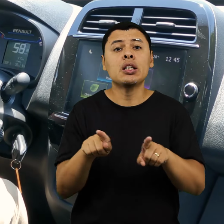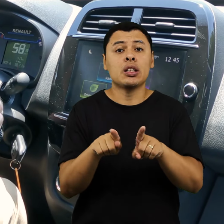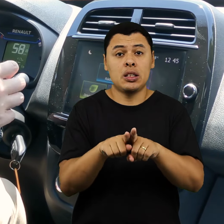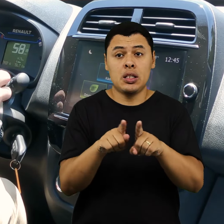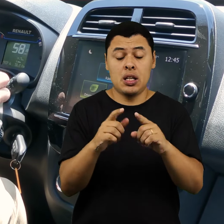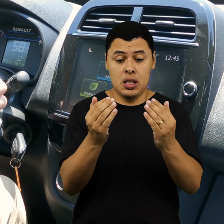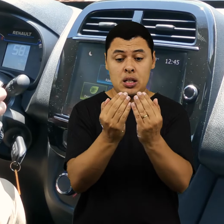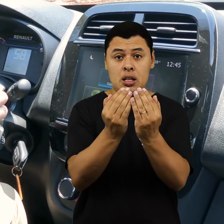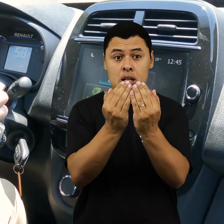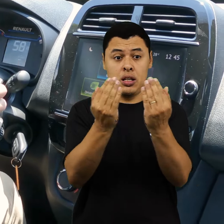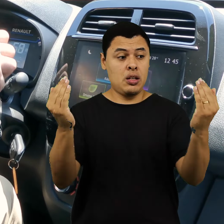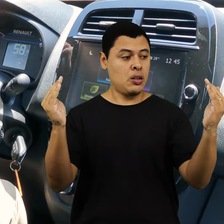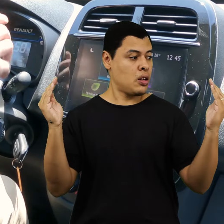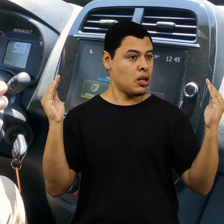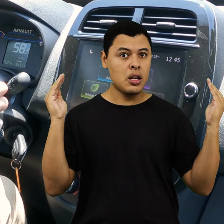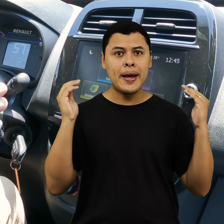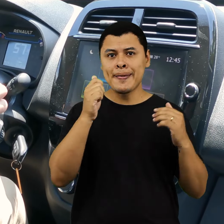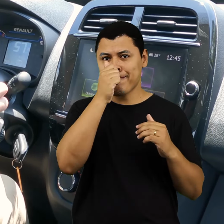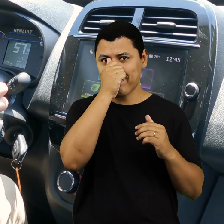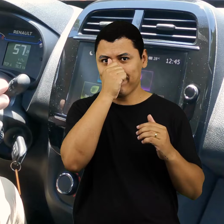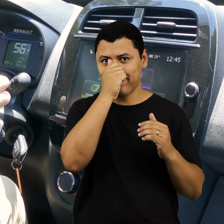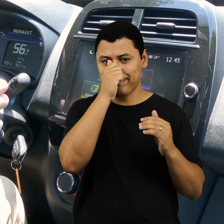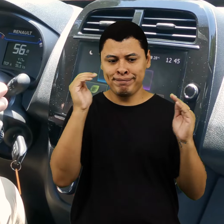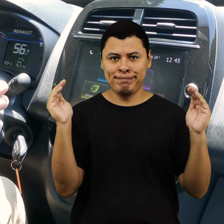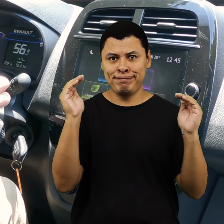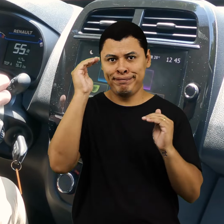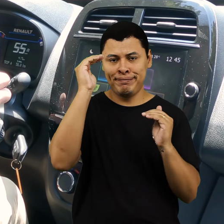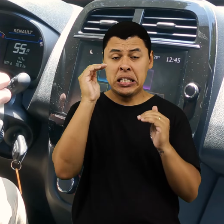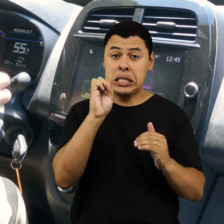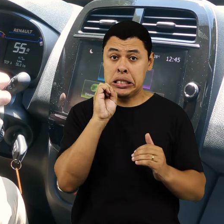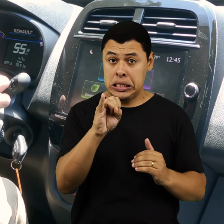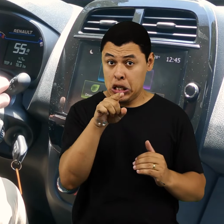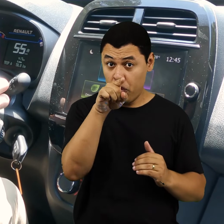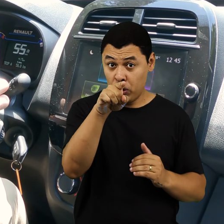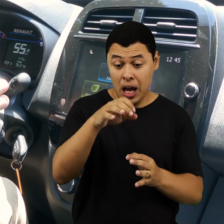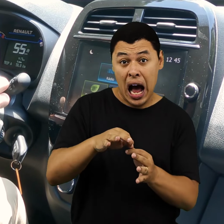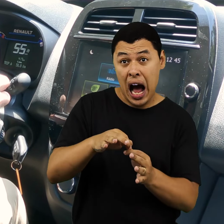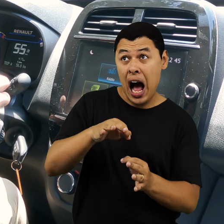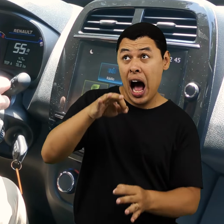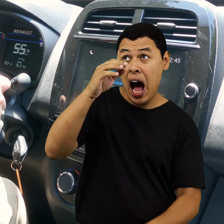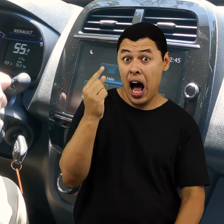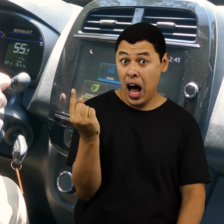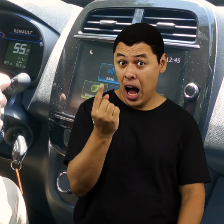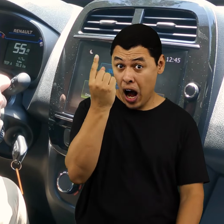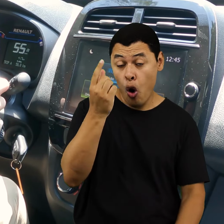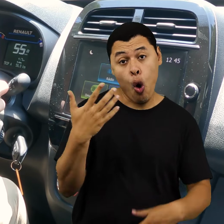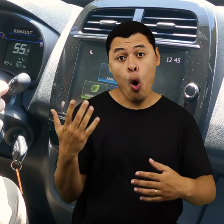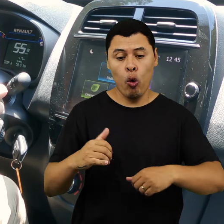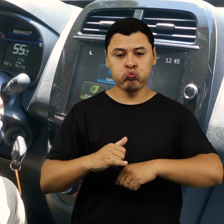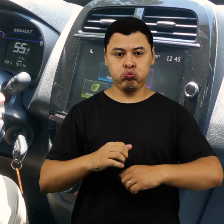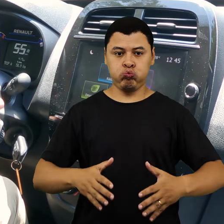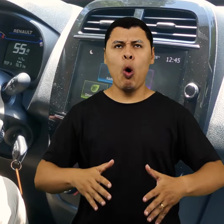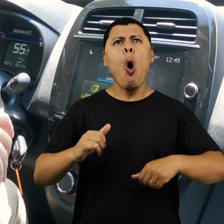diminuta que esse carro tem, né? Então, fora essa questão de não ter nenhum ajuste, se você é um cara mais alto principalmente, ou mais largo,